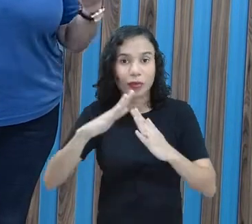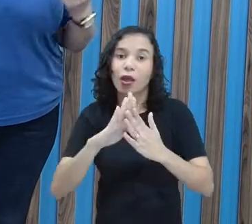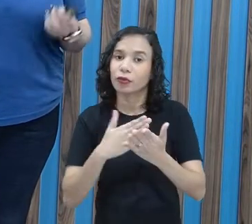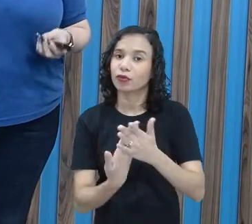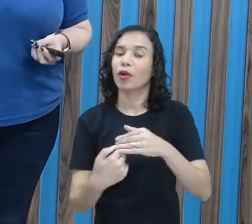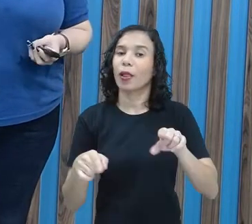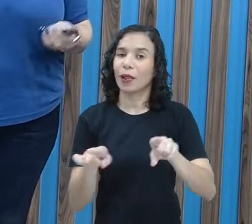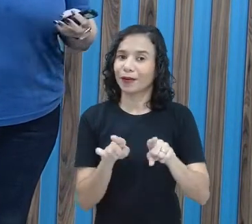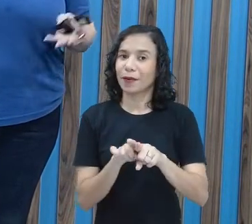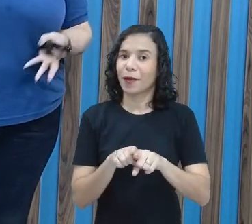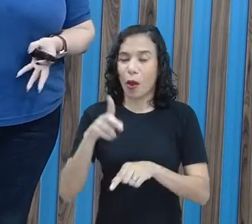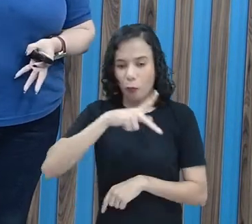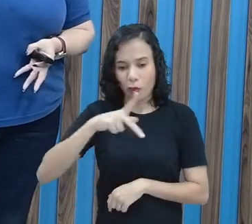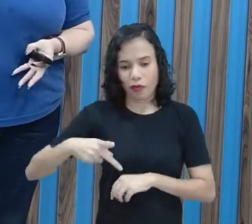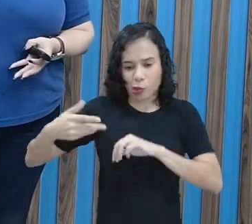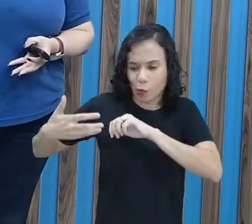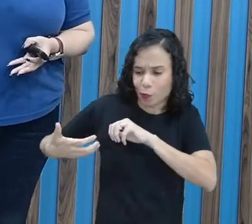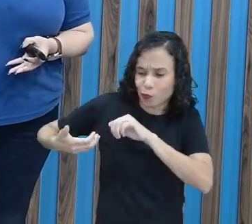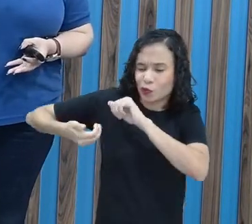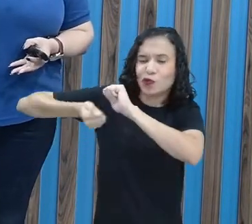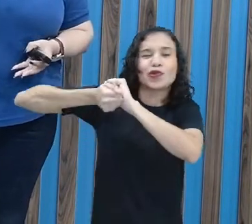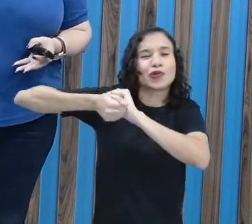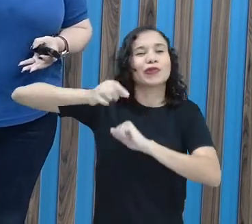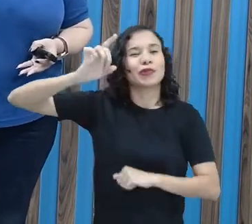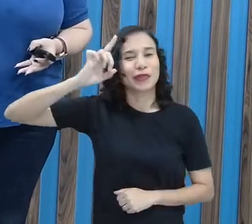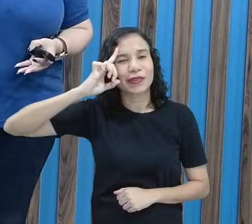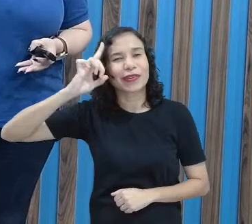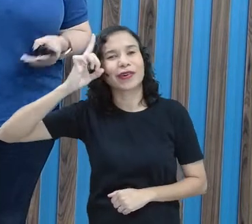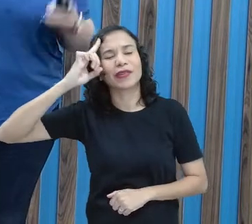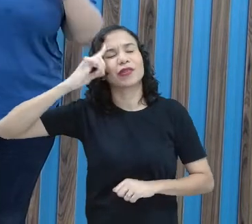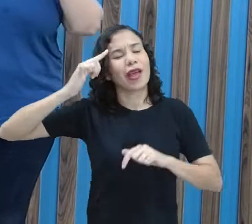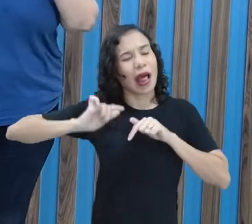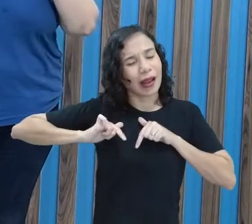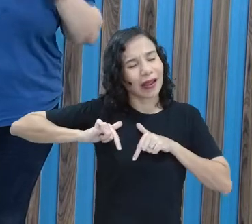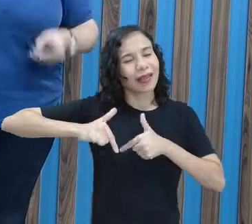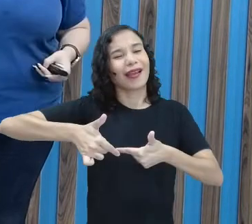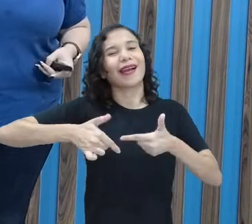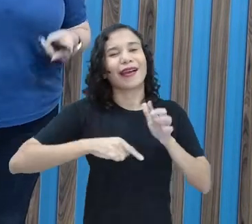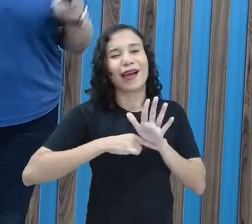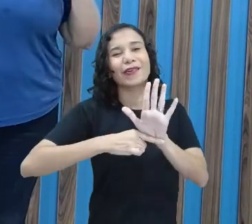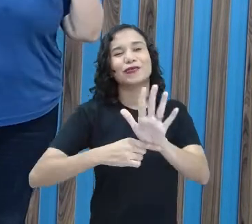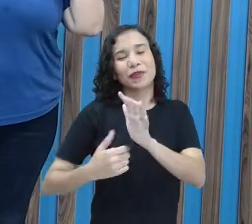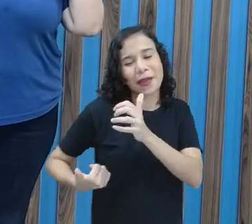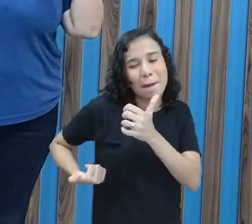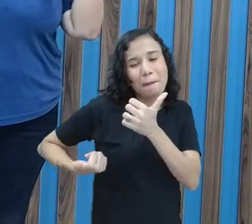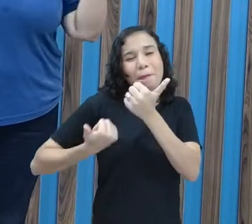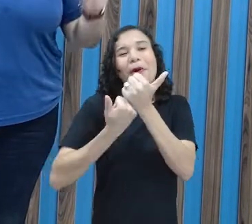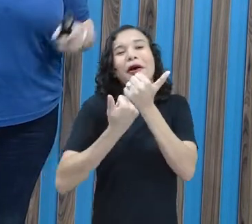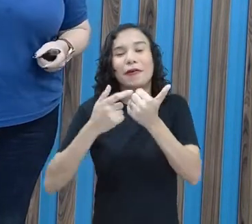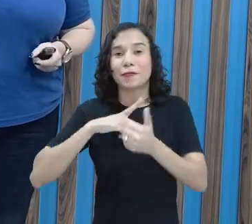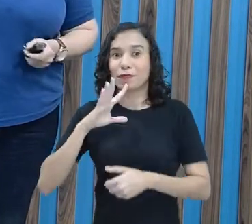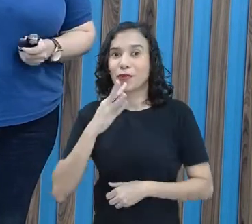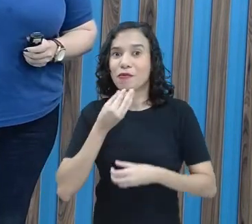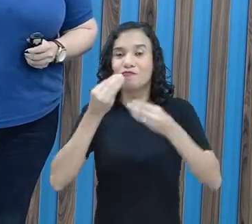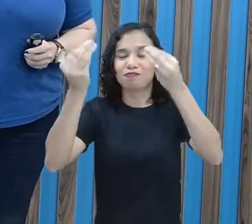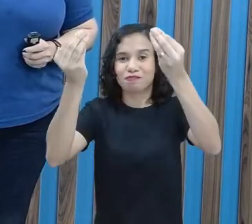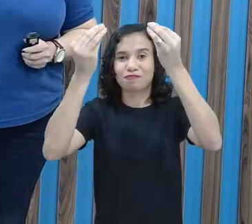seu professor é quem está ali com você todos os dias na batalha e ele que te ajuda a sedimentar esse